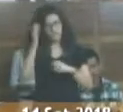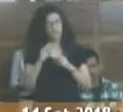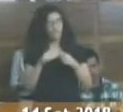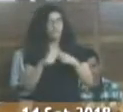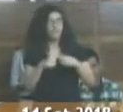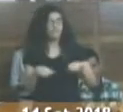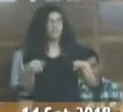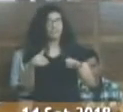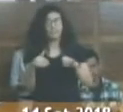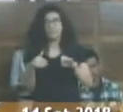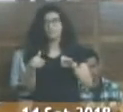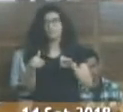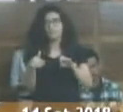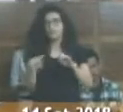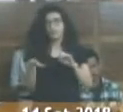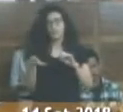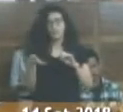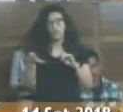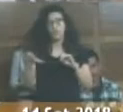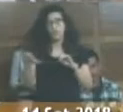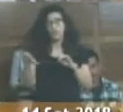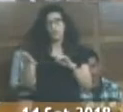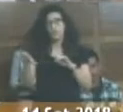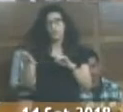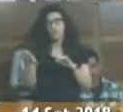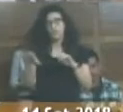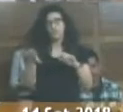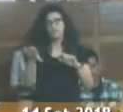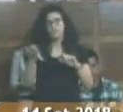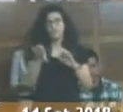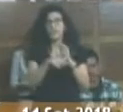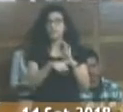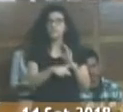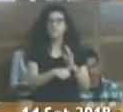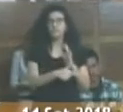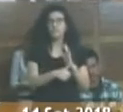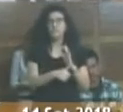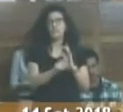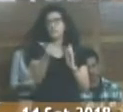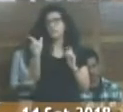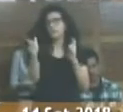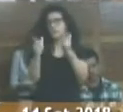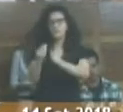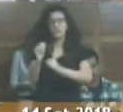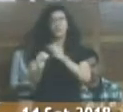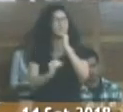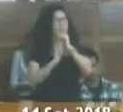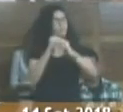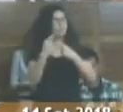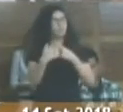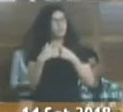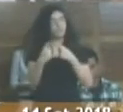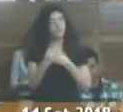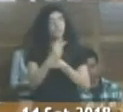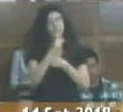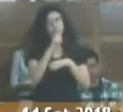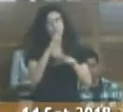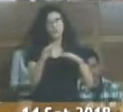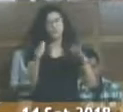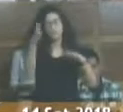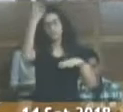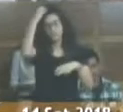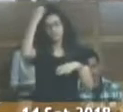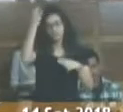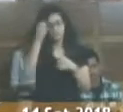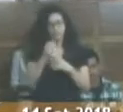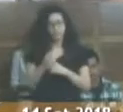ficando para trás, enquanto outros municípios, outros lugares estão avançando. Porque quem protege o mar de Angra